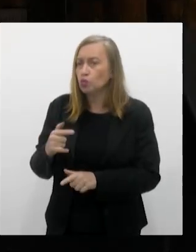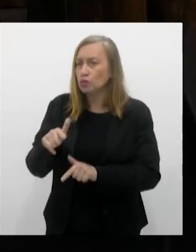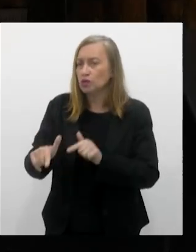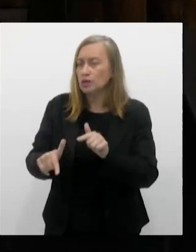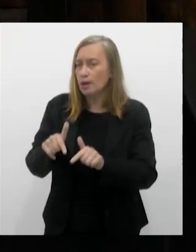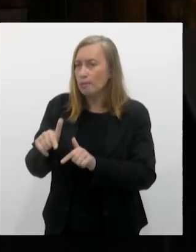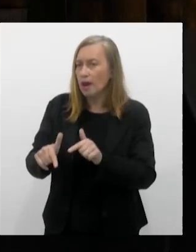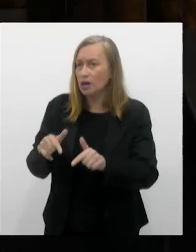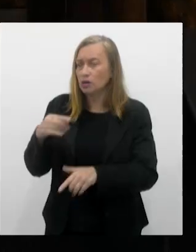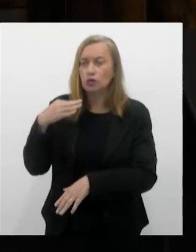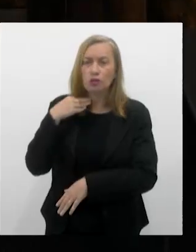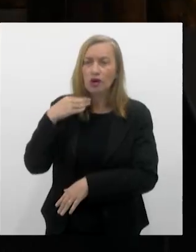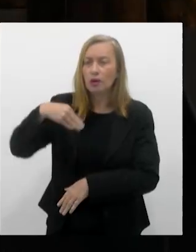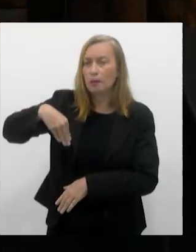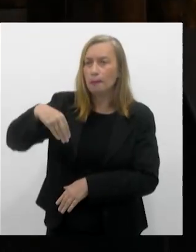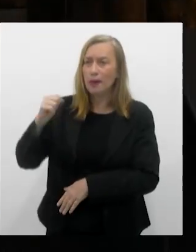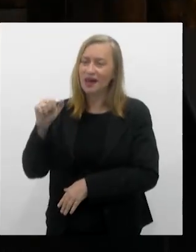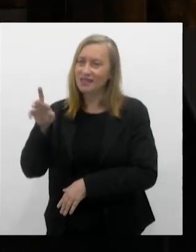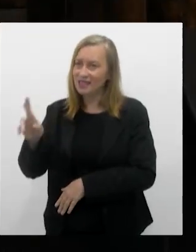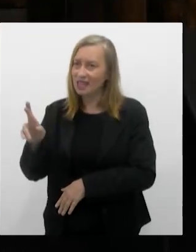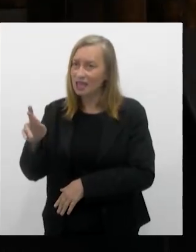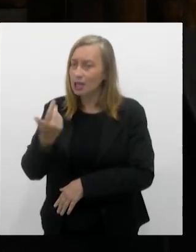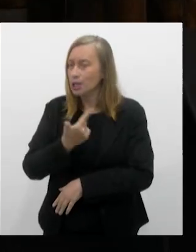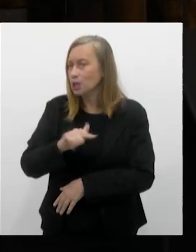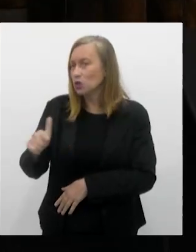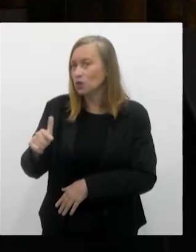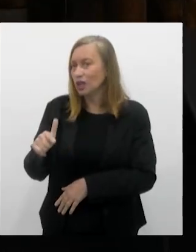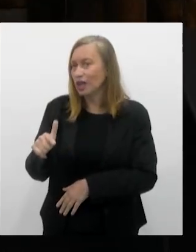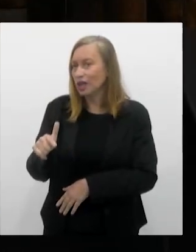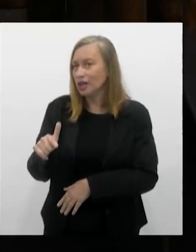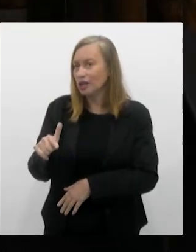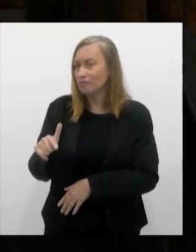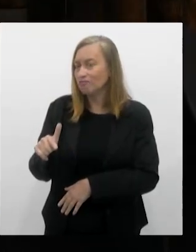Master que não tenha